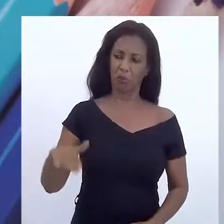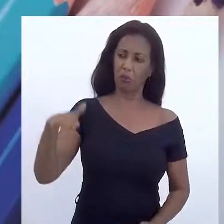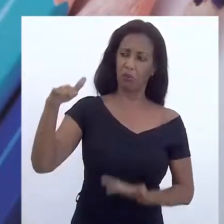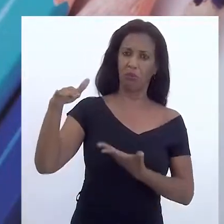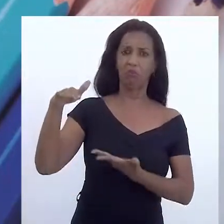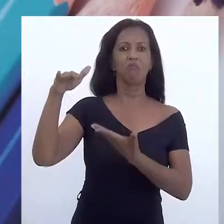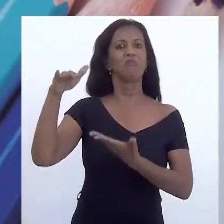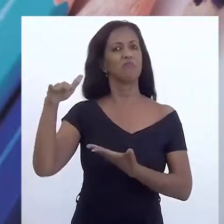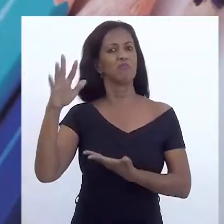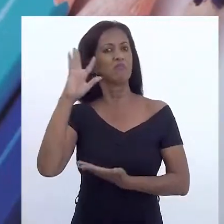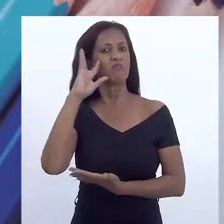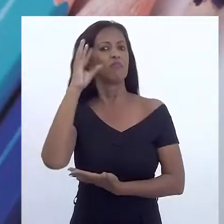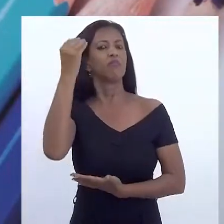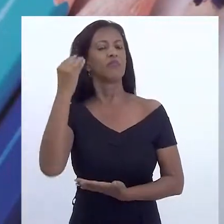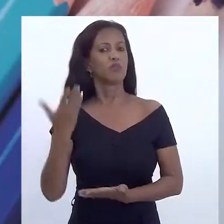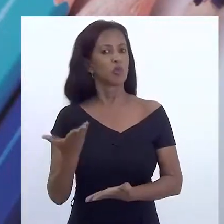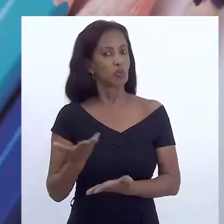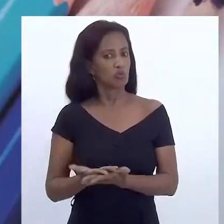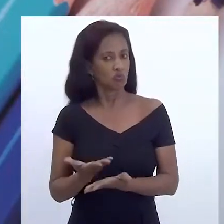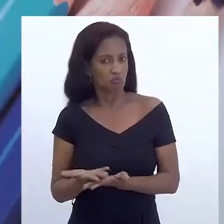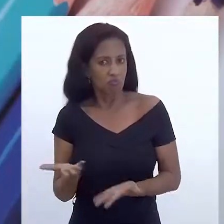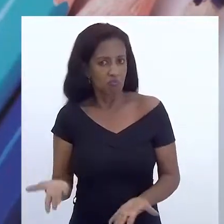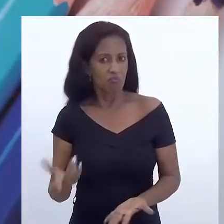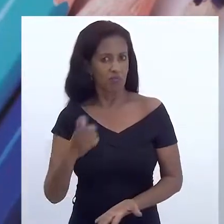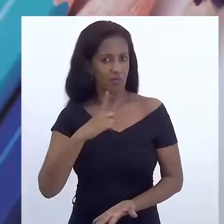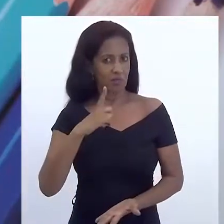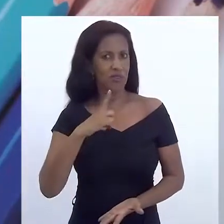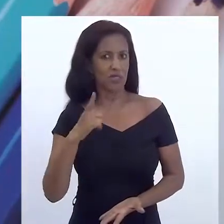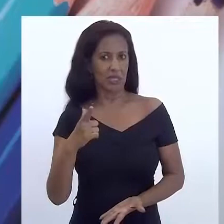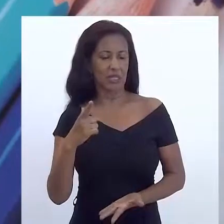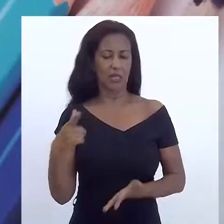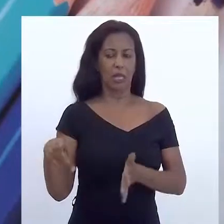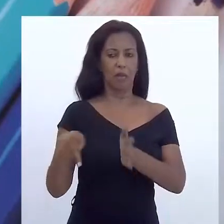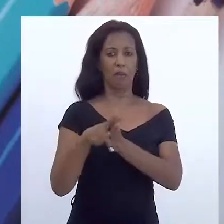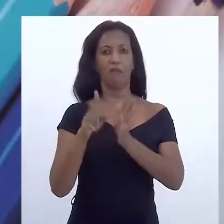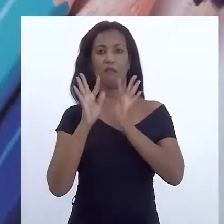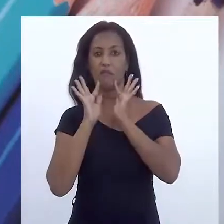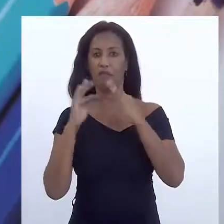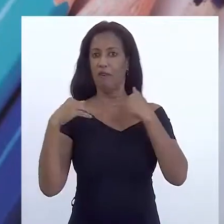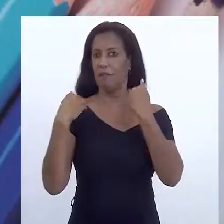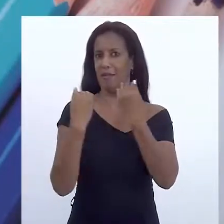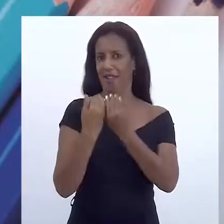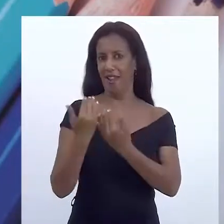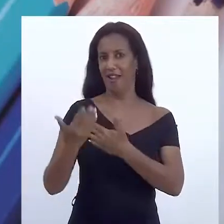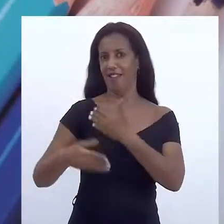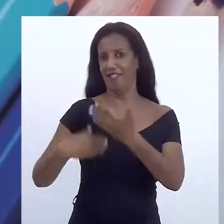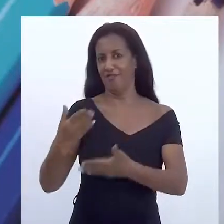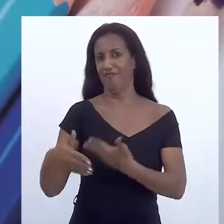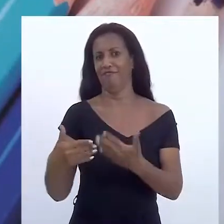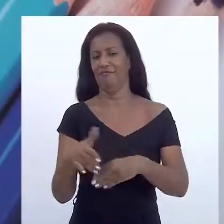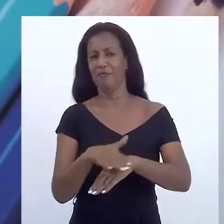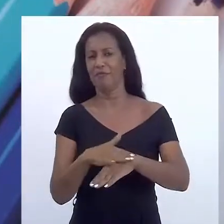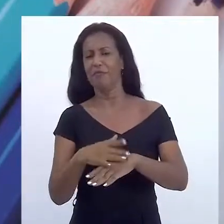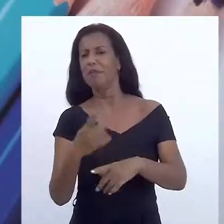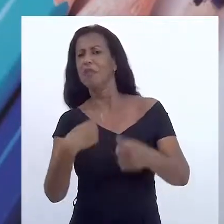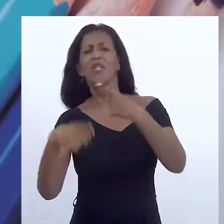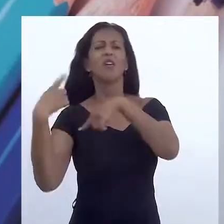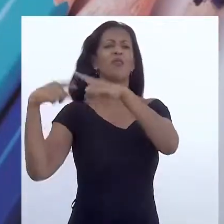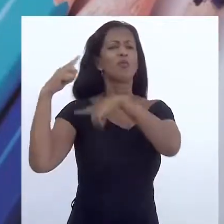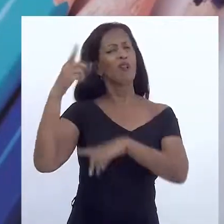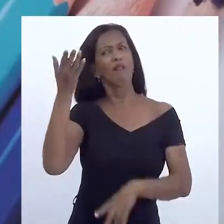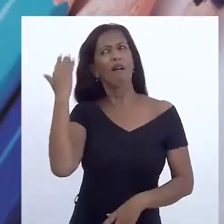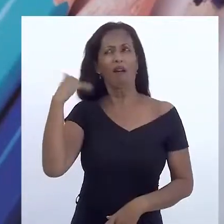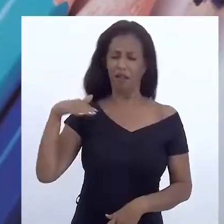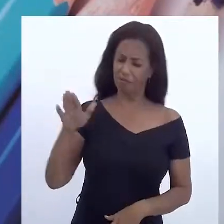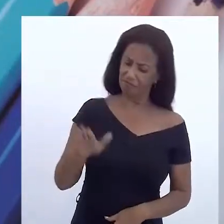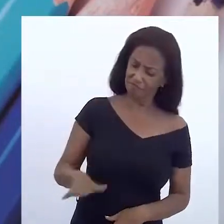você efetivamente decidiu estudar isso? Eu sei que tem uma questão familiar aí que a gente vai comentar daqui a pouco, mas eu queria voltar lá para a